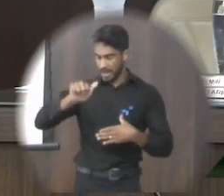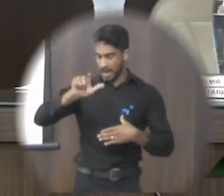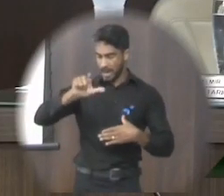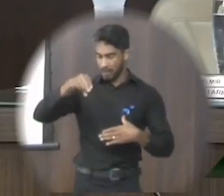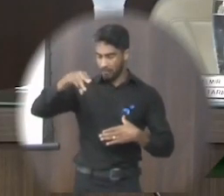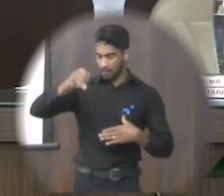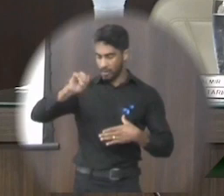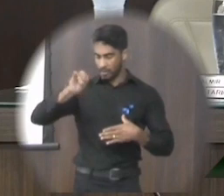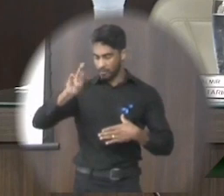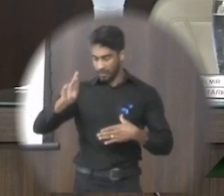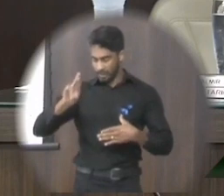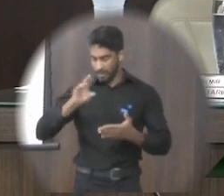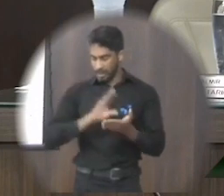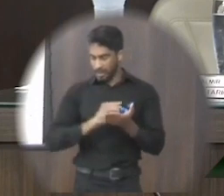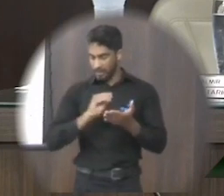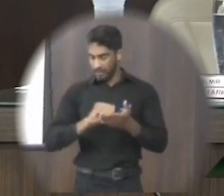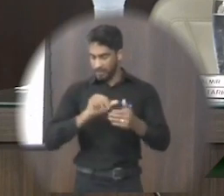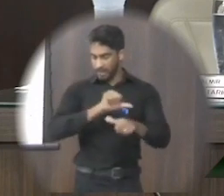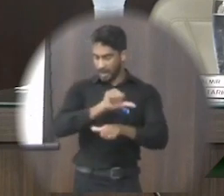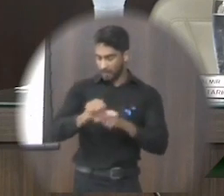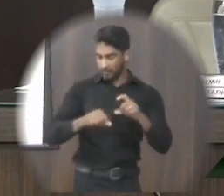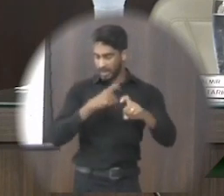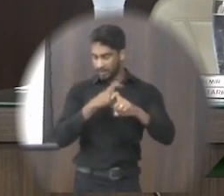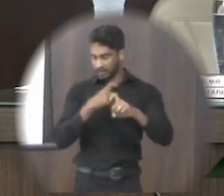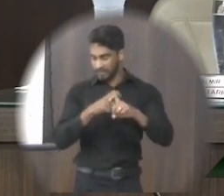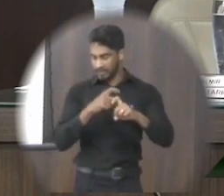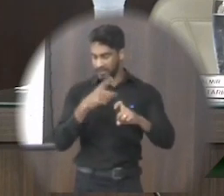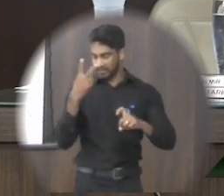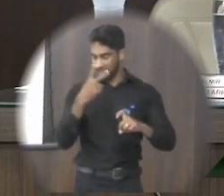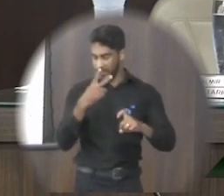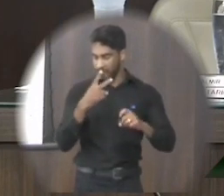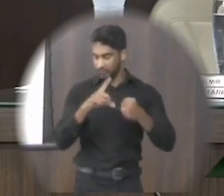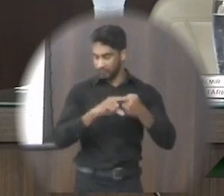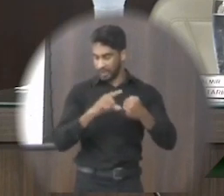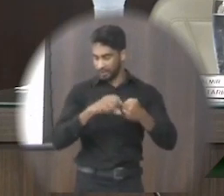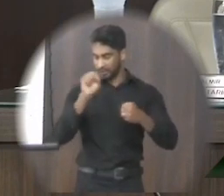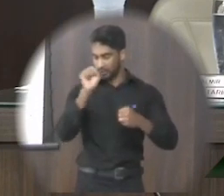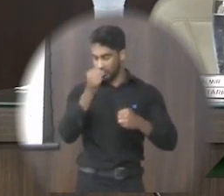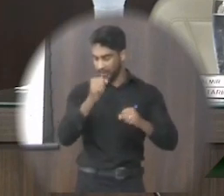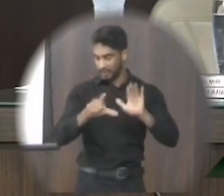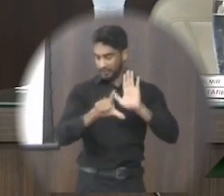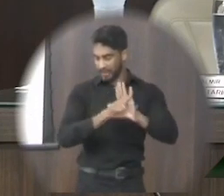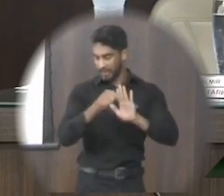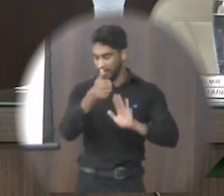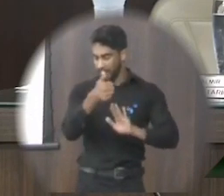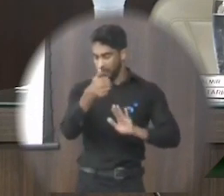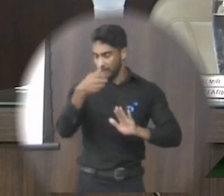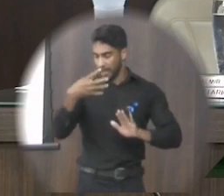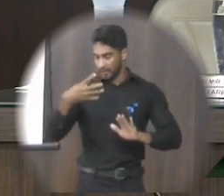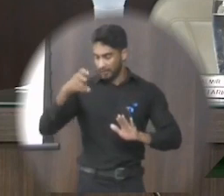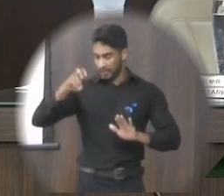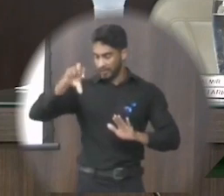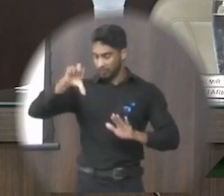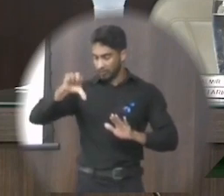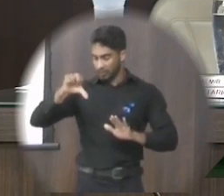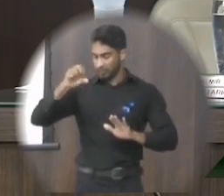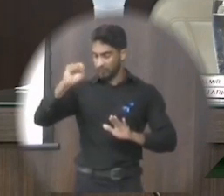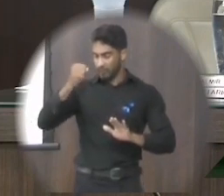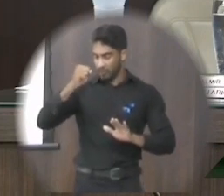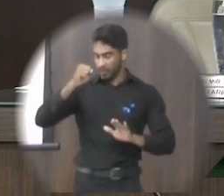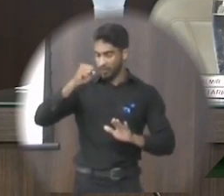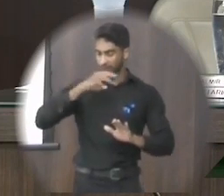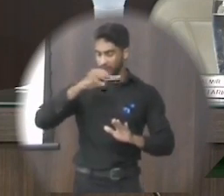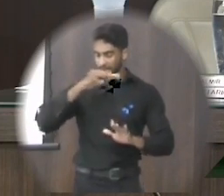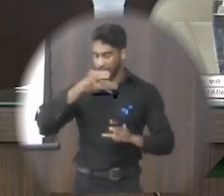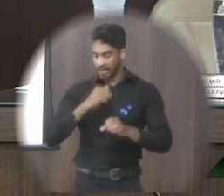Santos. Ementa: altera o inciso 2º do artigo 8º da lei 1459. De 8 de março de 2002,